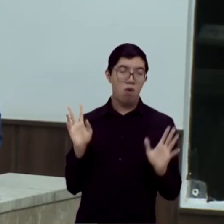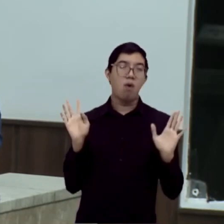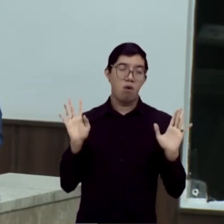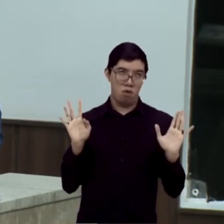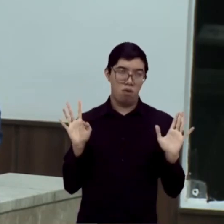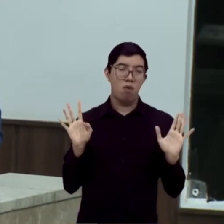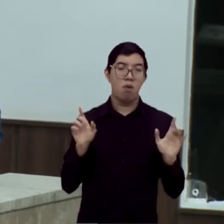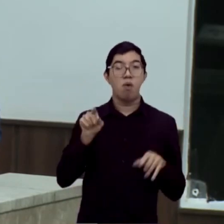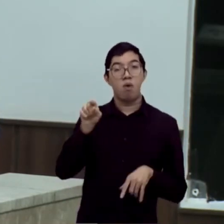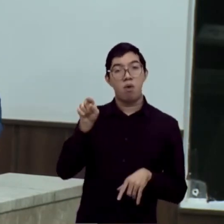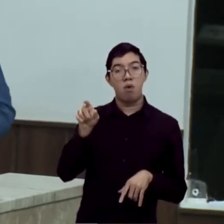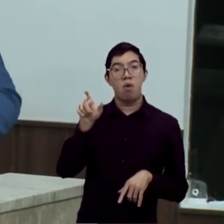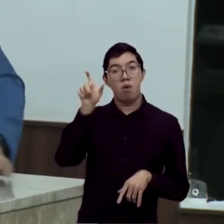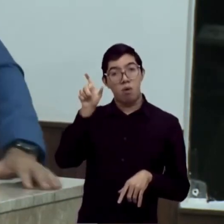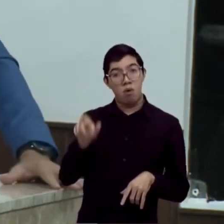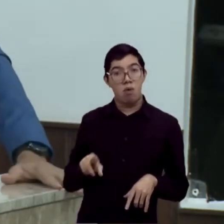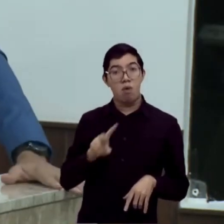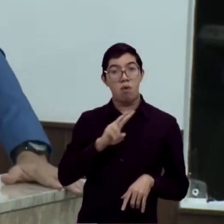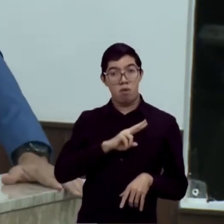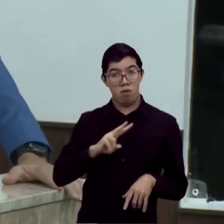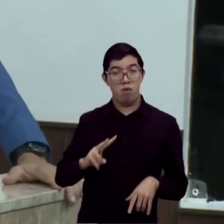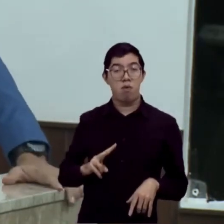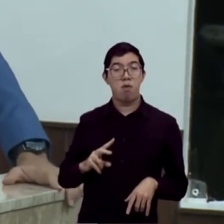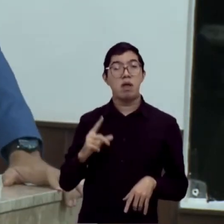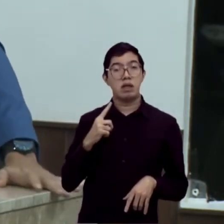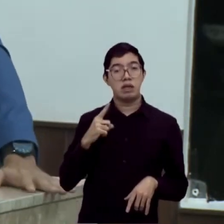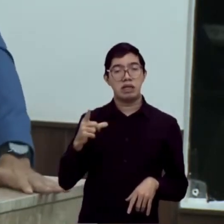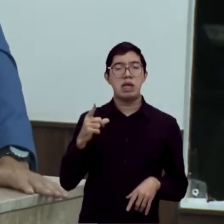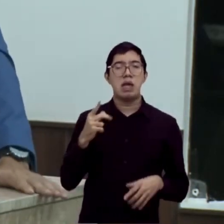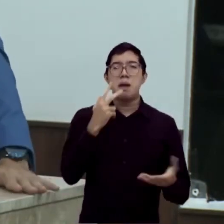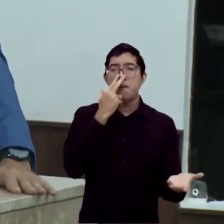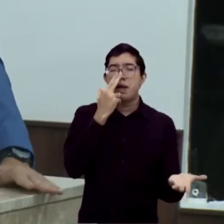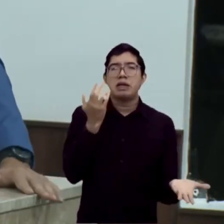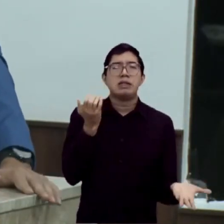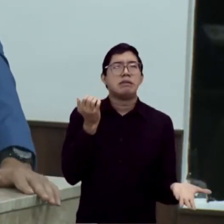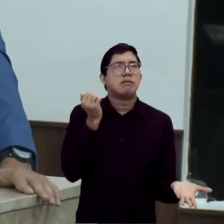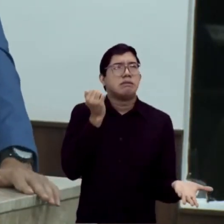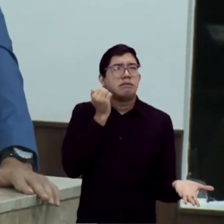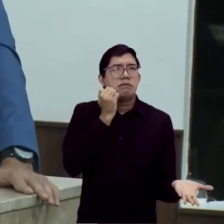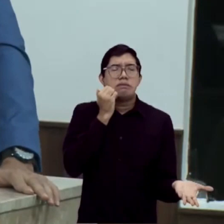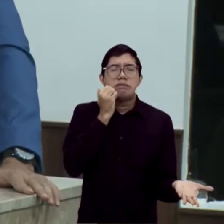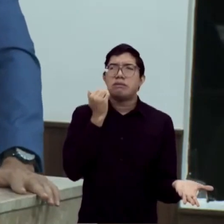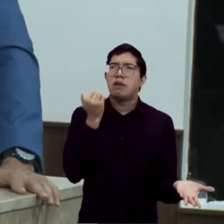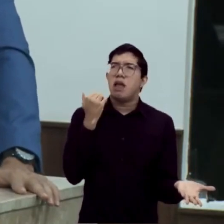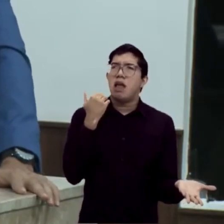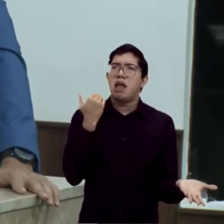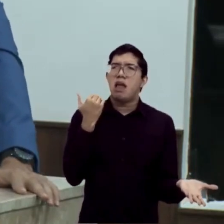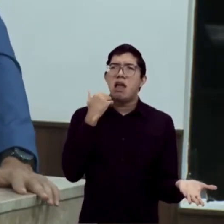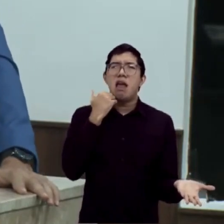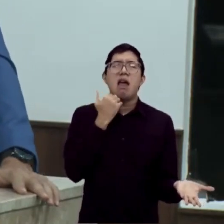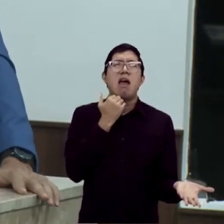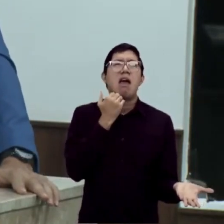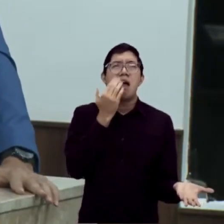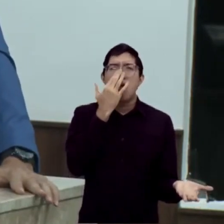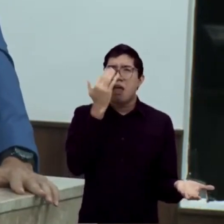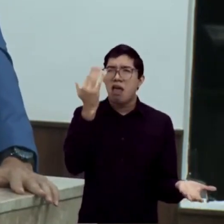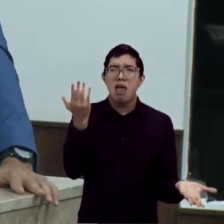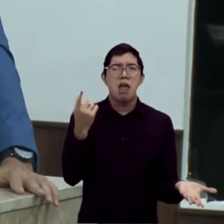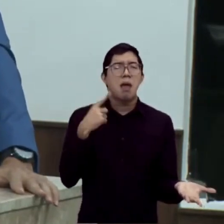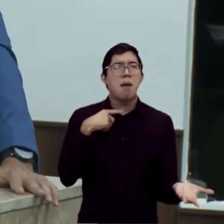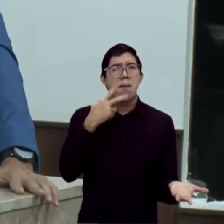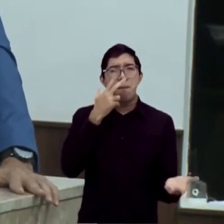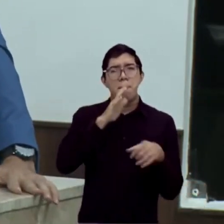outra maneira, que na minha visão é sem vergonha quando faz uma atitude dessa, de levar print de outro